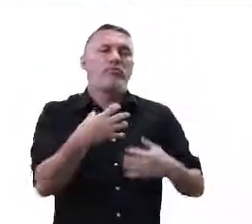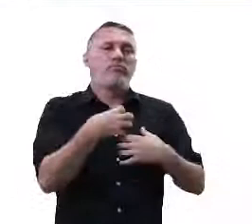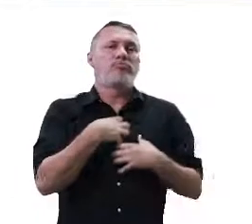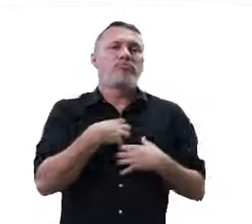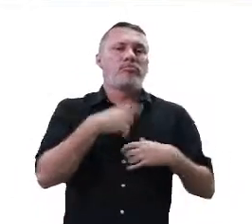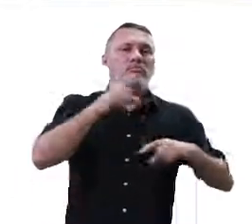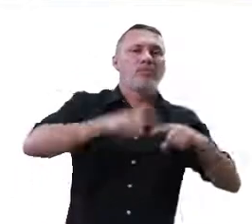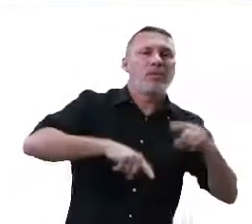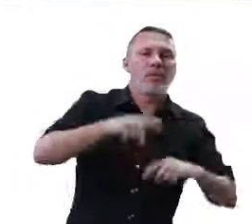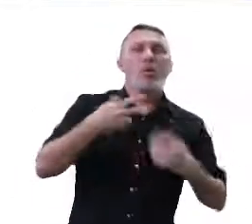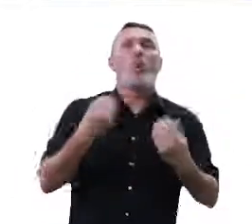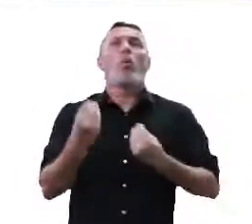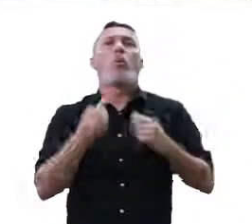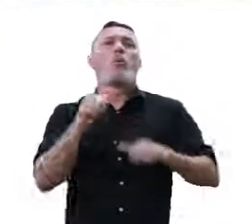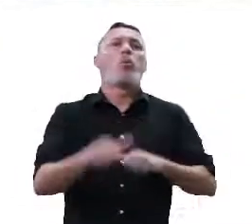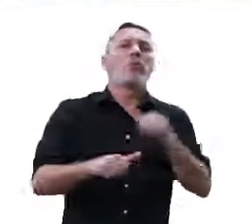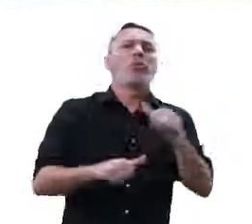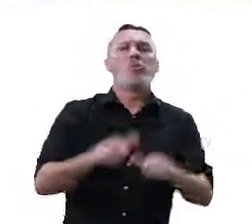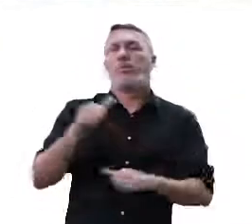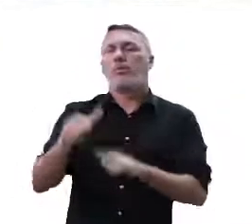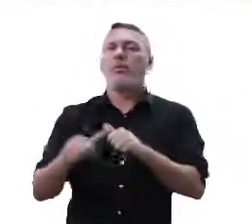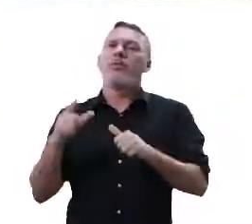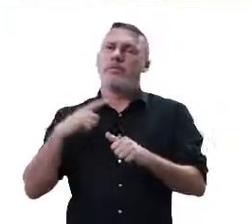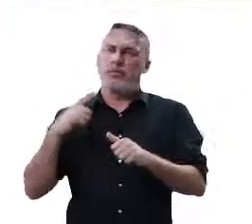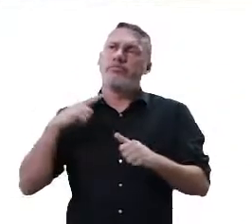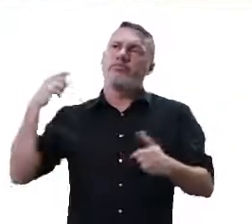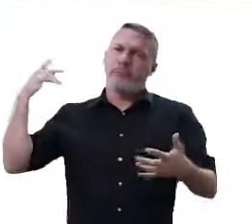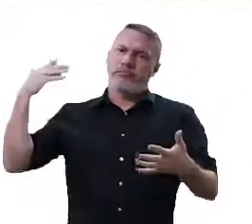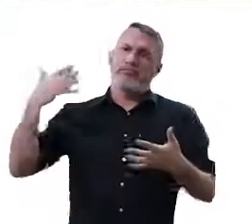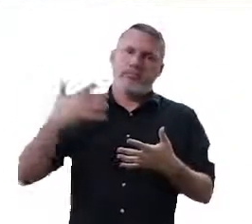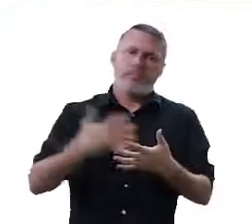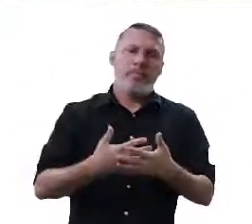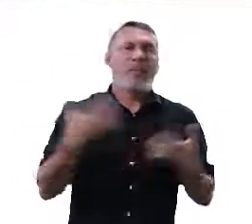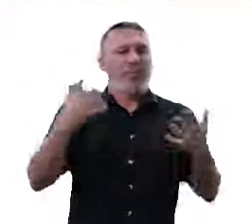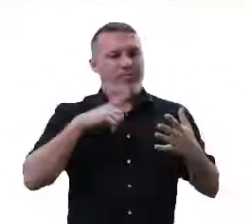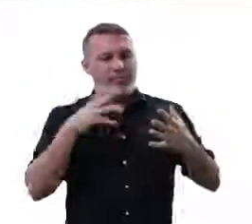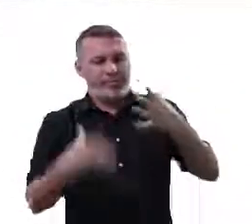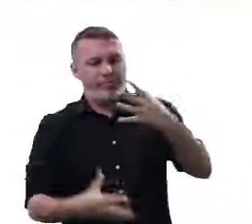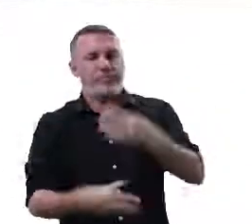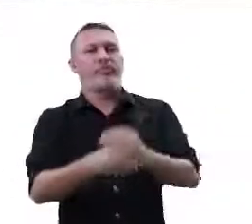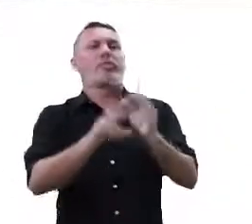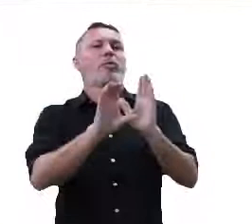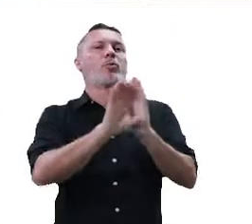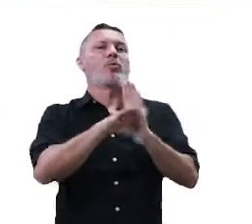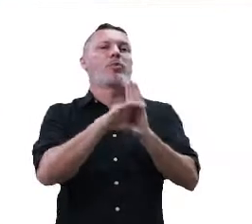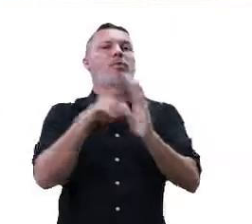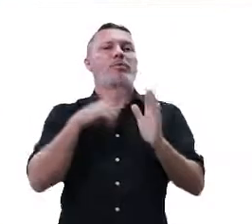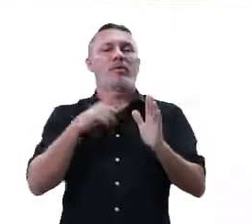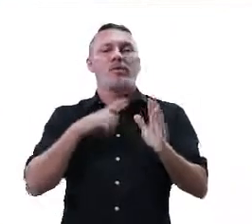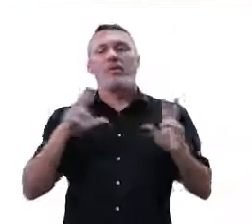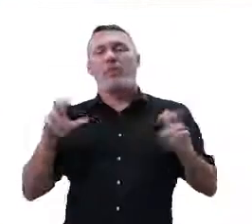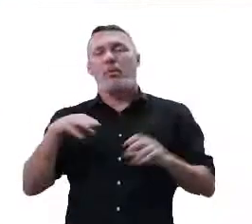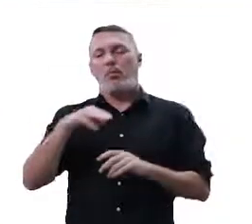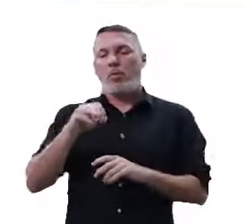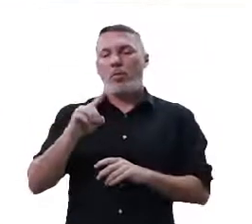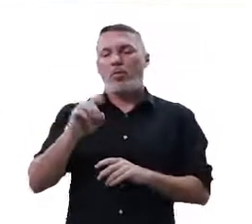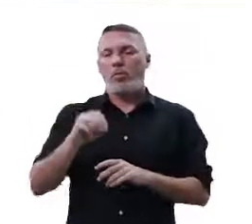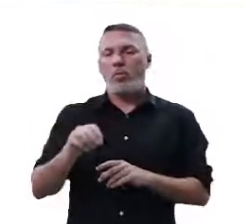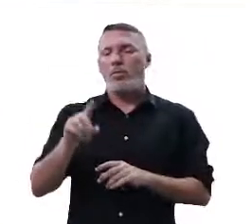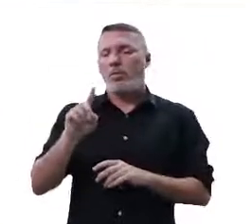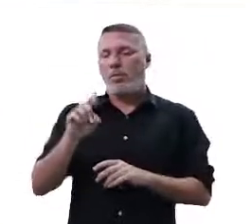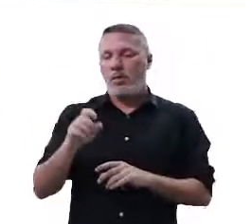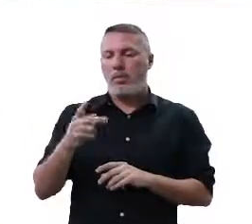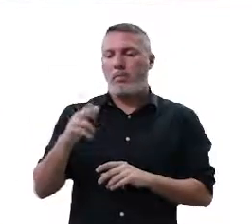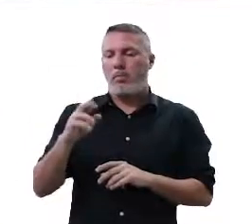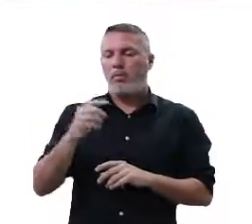o materialismo. E isso vai modificar ao longo do tempo e a gente aplica esse conceito ao modo